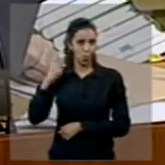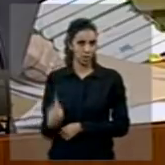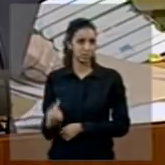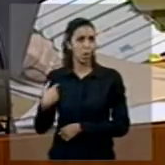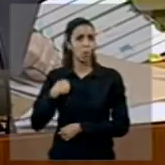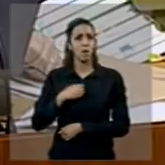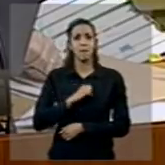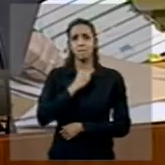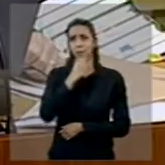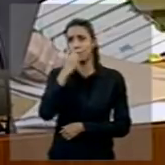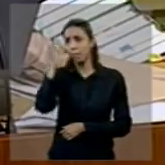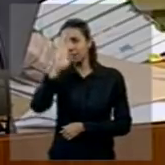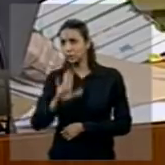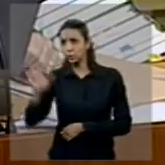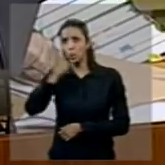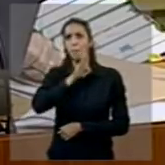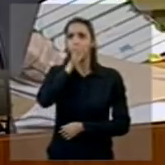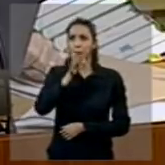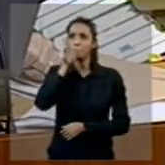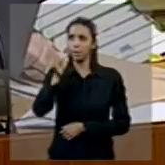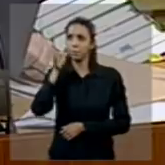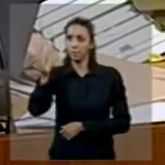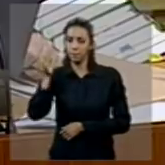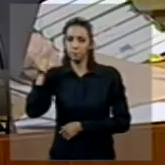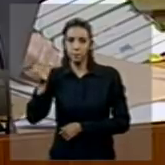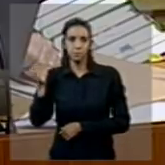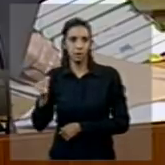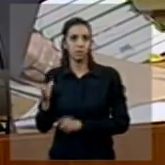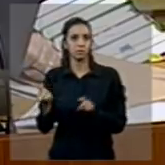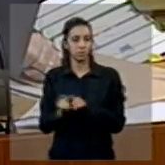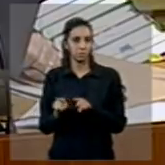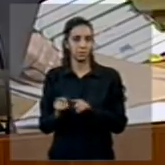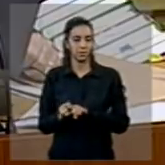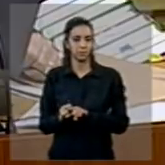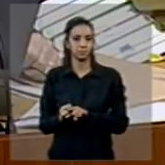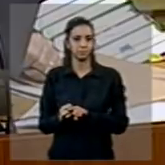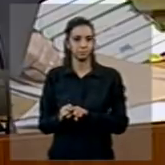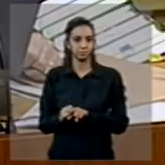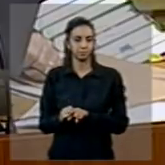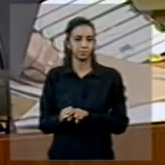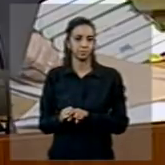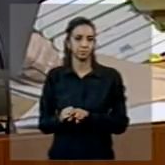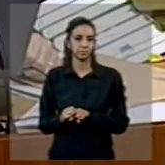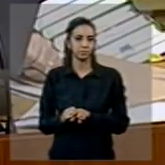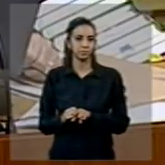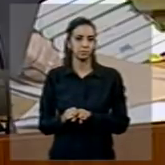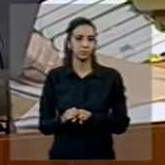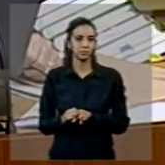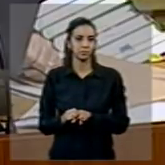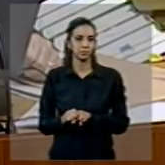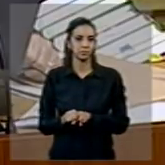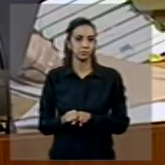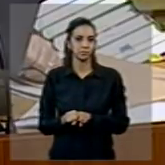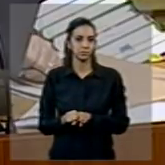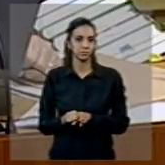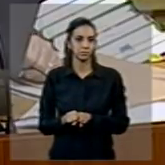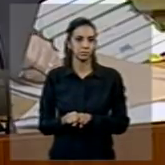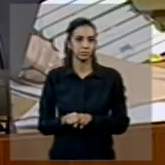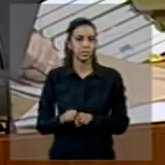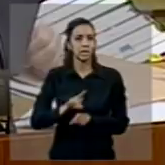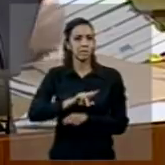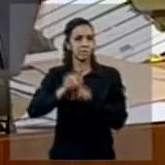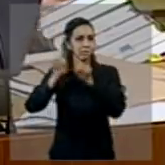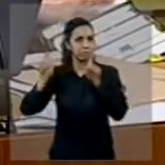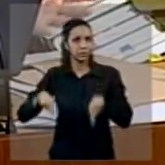o Brasil todo, esforços ingentes, dos quais participaram os valorosos servidores